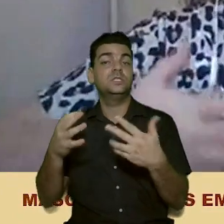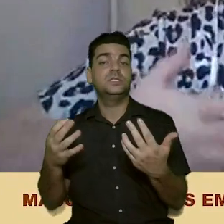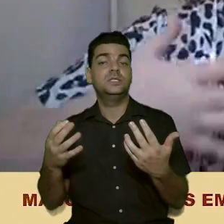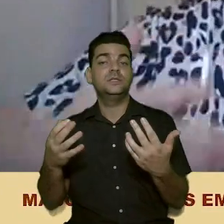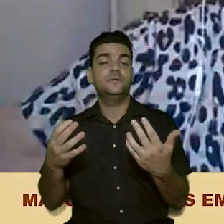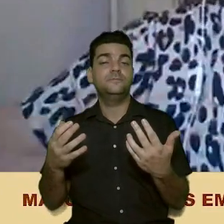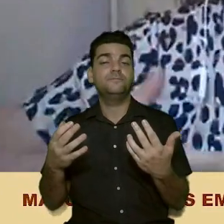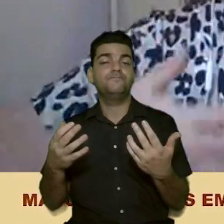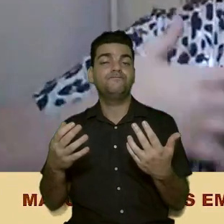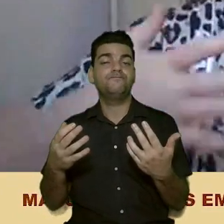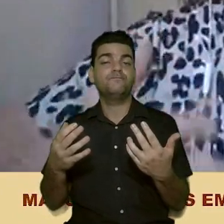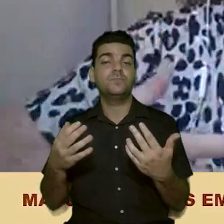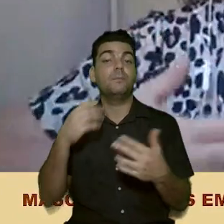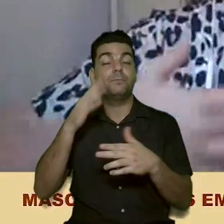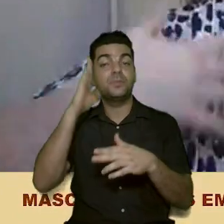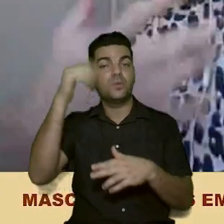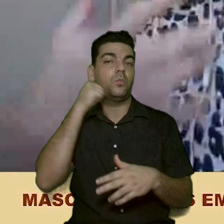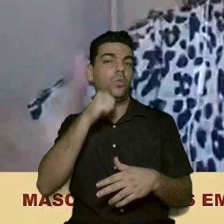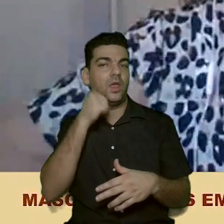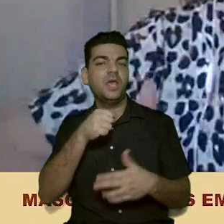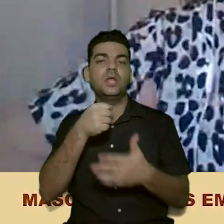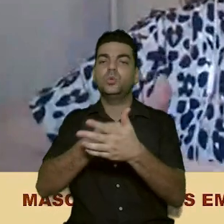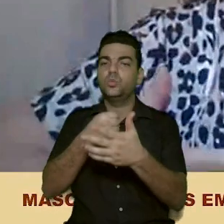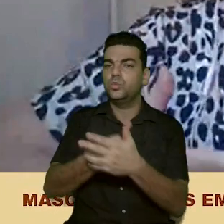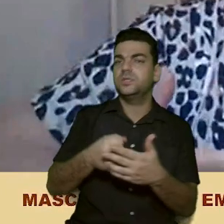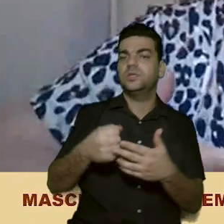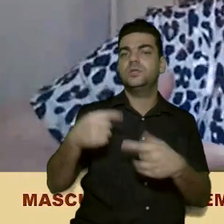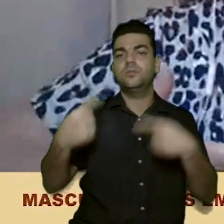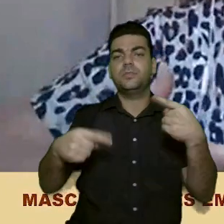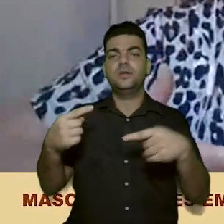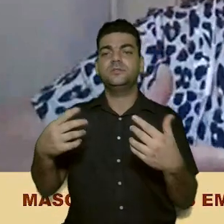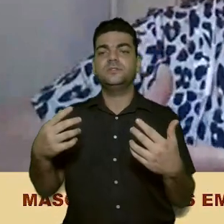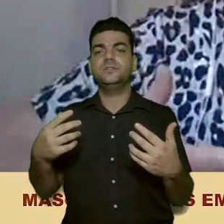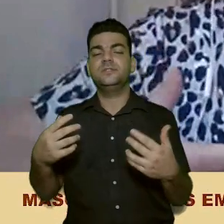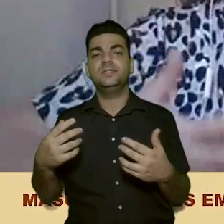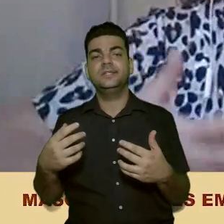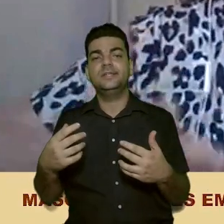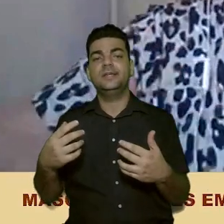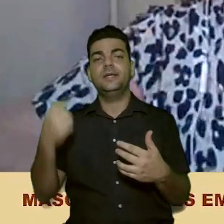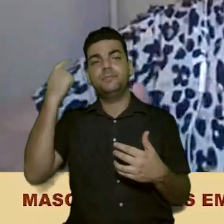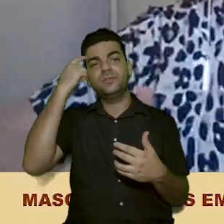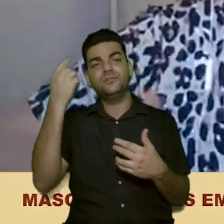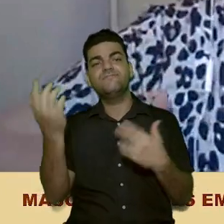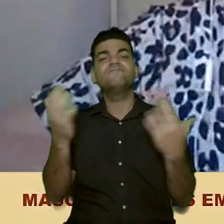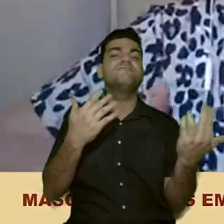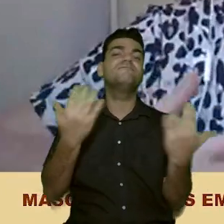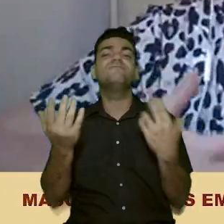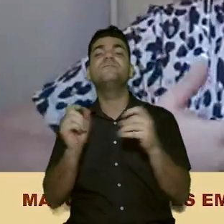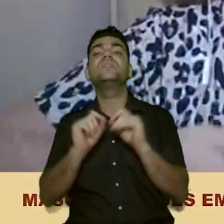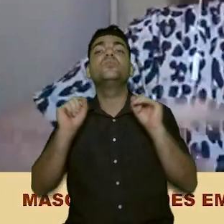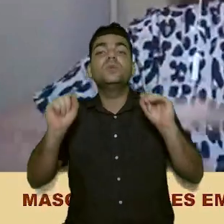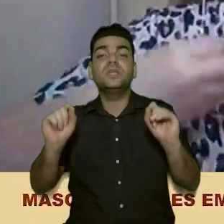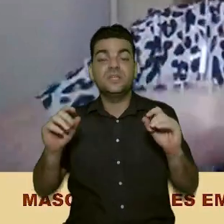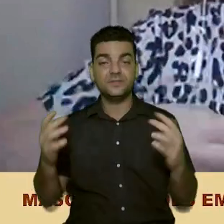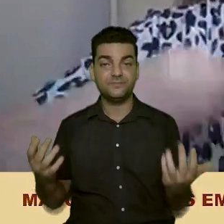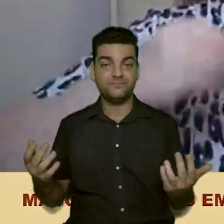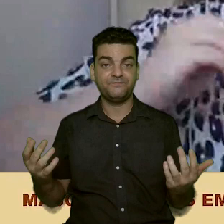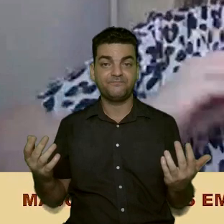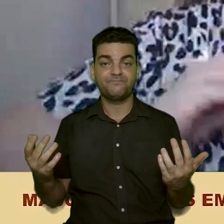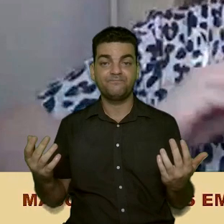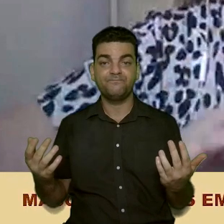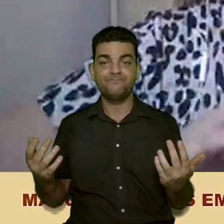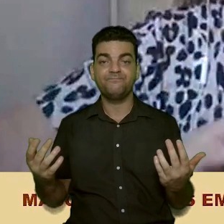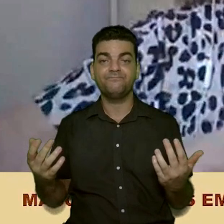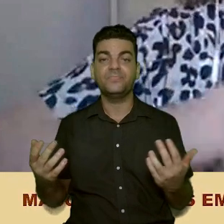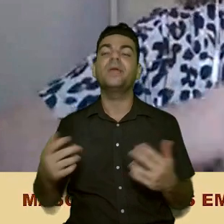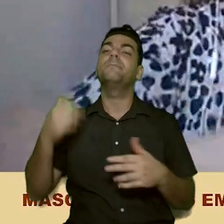comunidade jurídica feminista, progressista, de aliados também, se viu diante de uma encruzilhada, né, e subiu